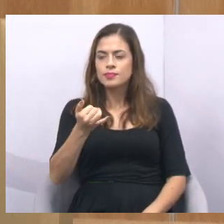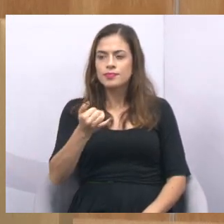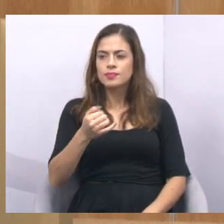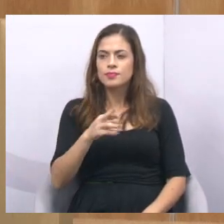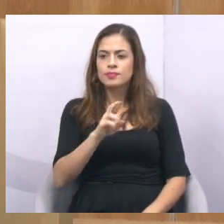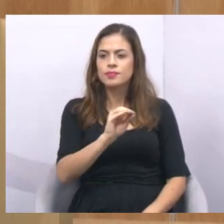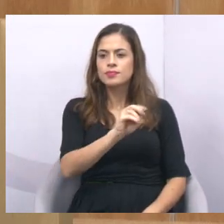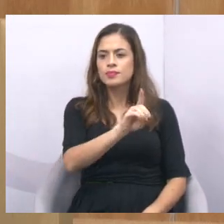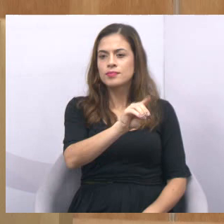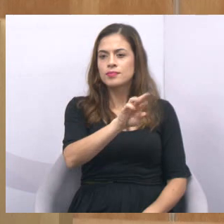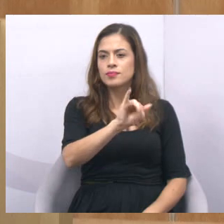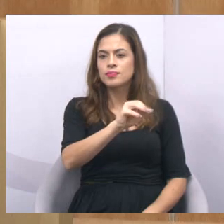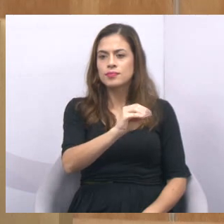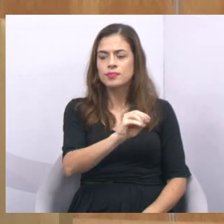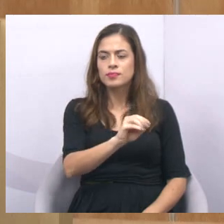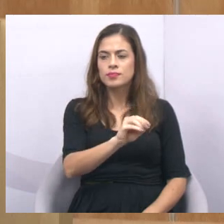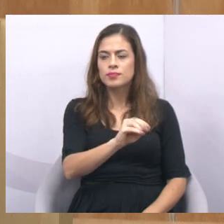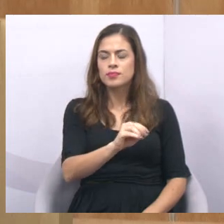Trianon,